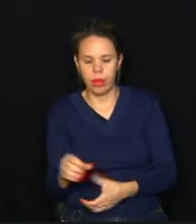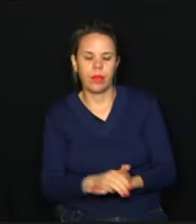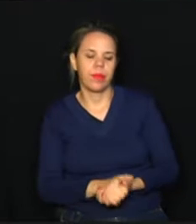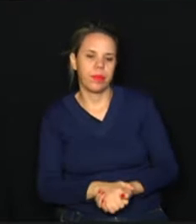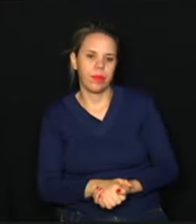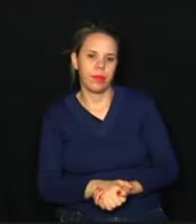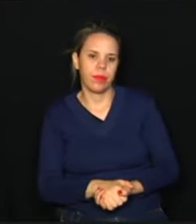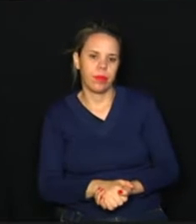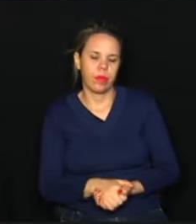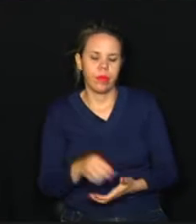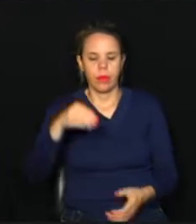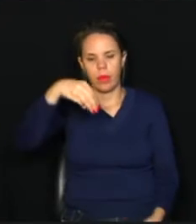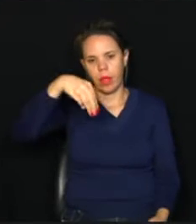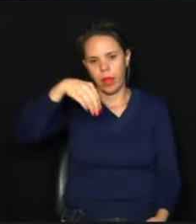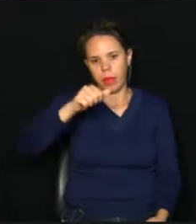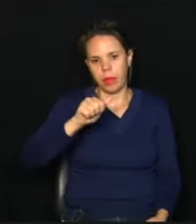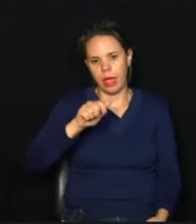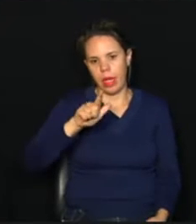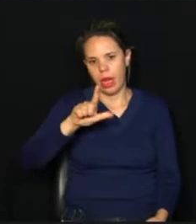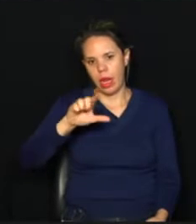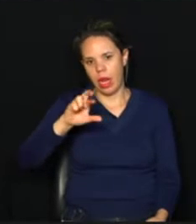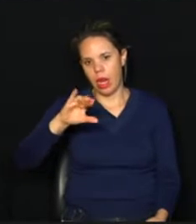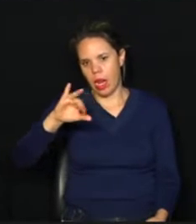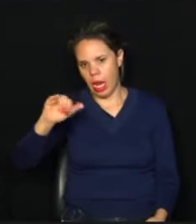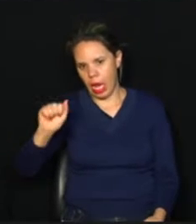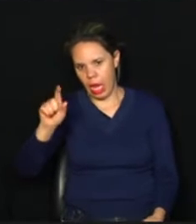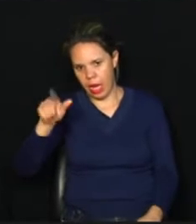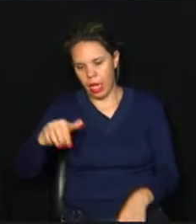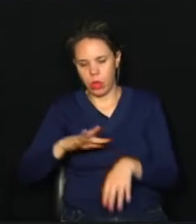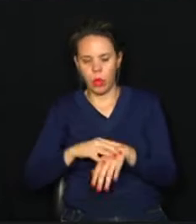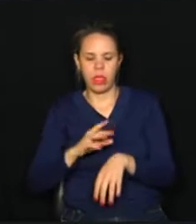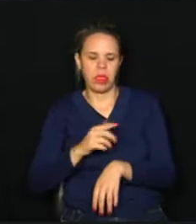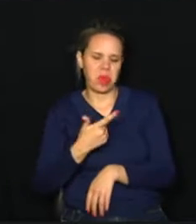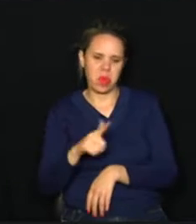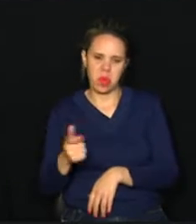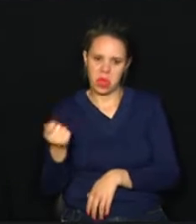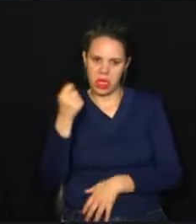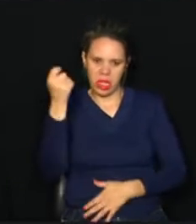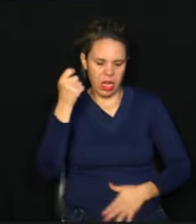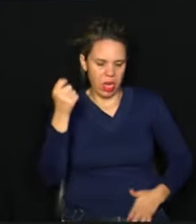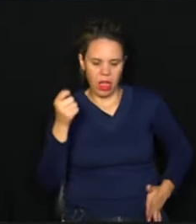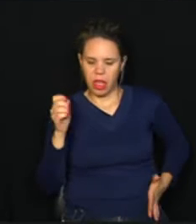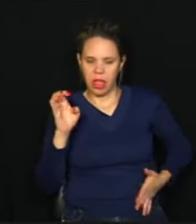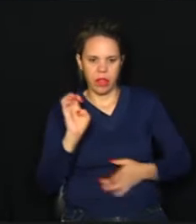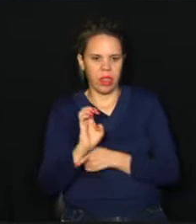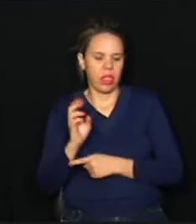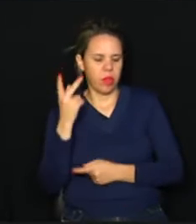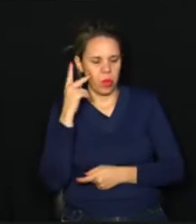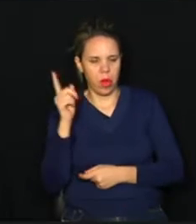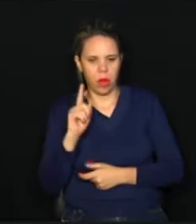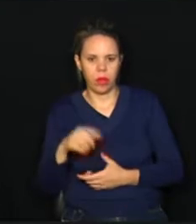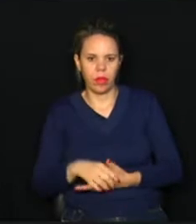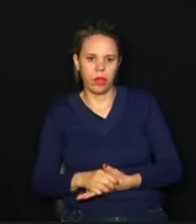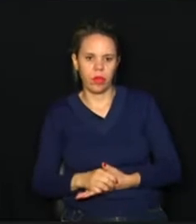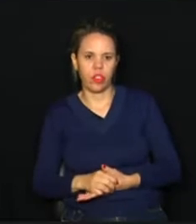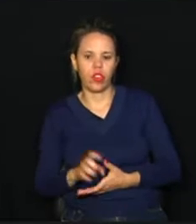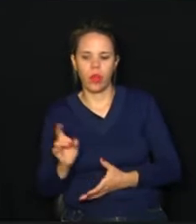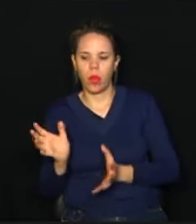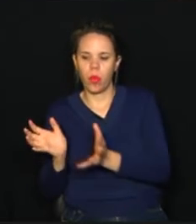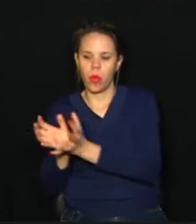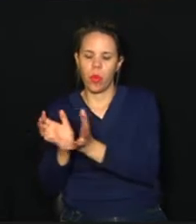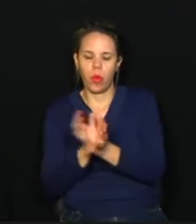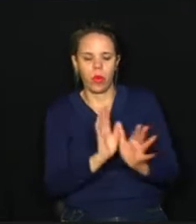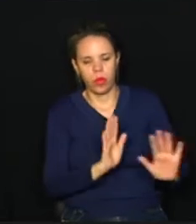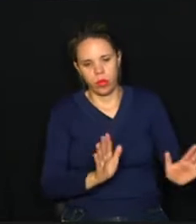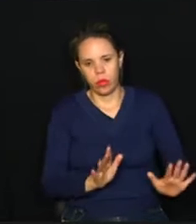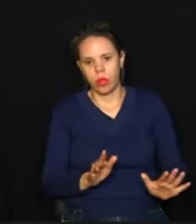A malária, nós não temos casos graves relatados no estado de São Paulo, nem focos, apenas focos isolados